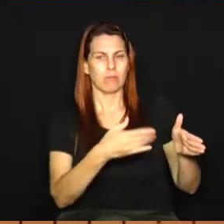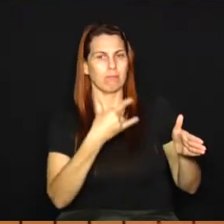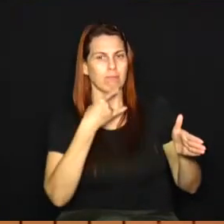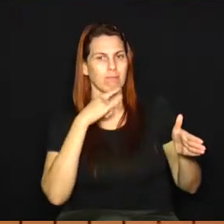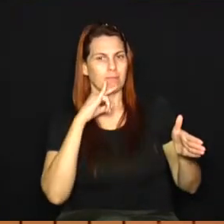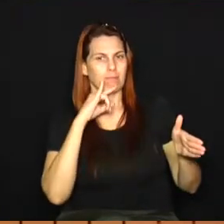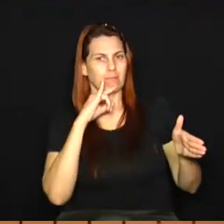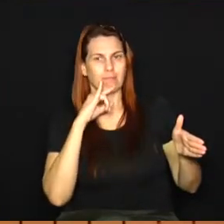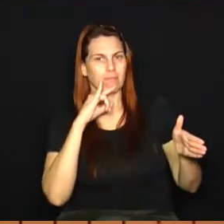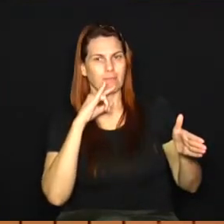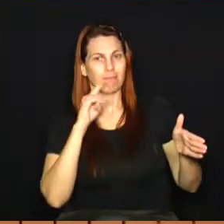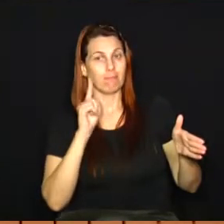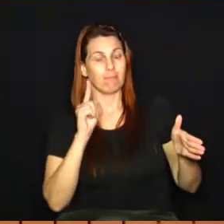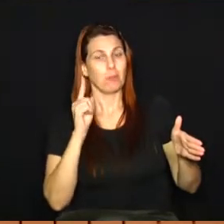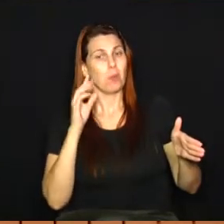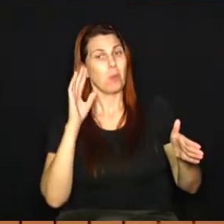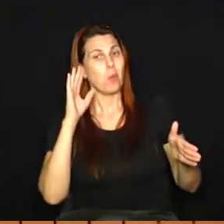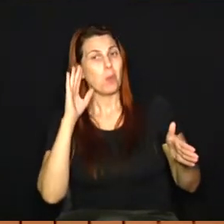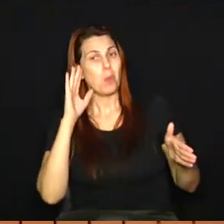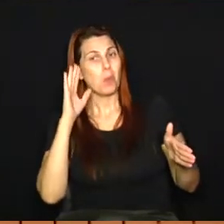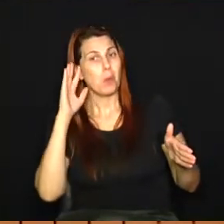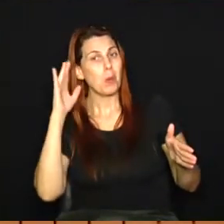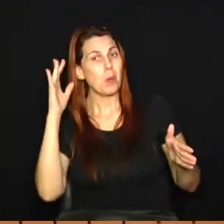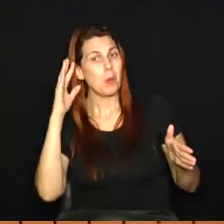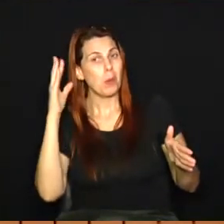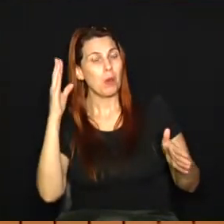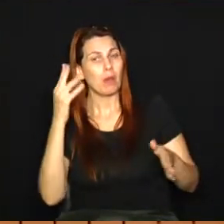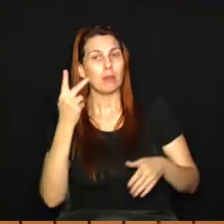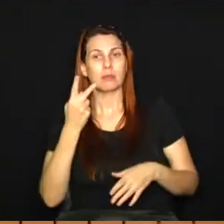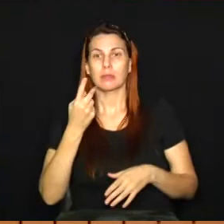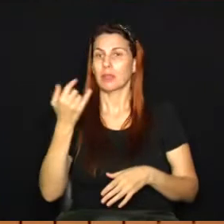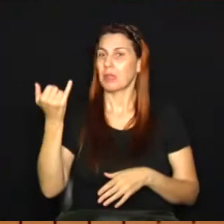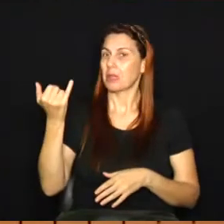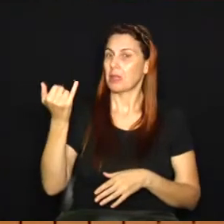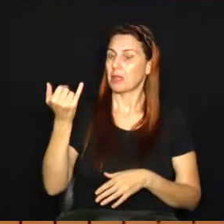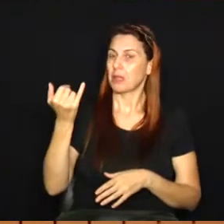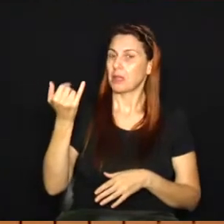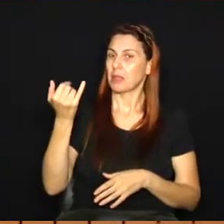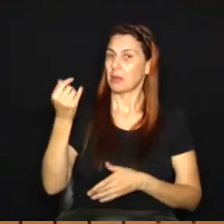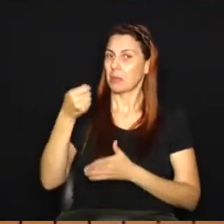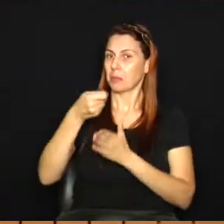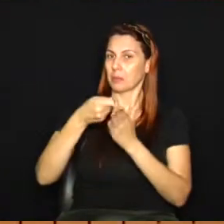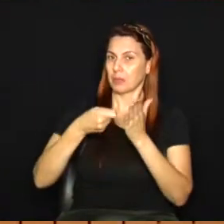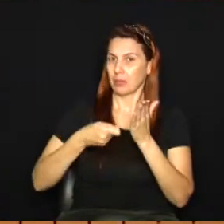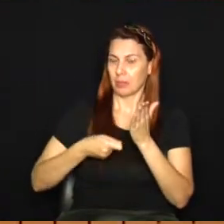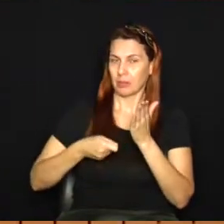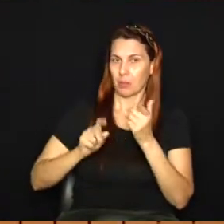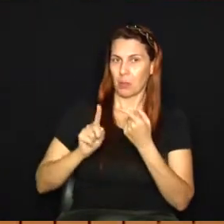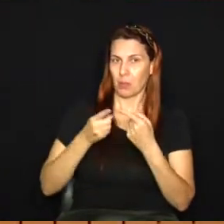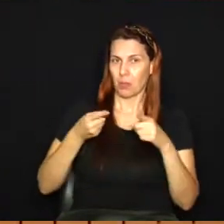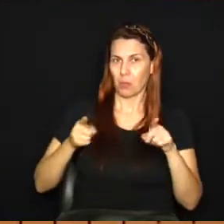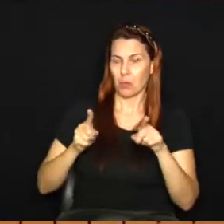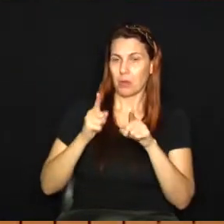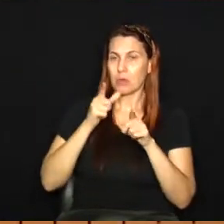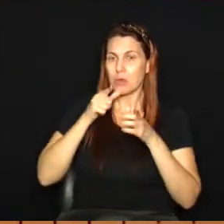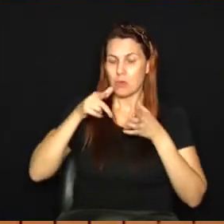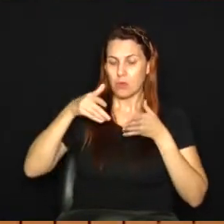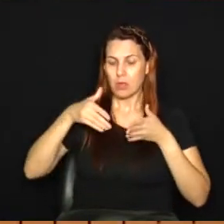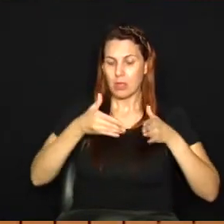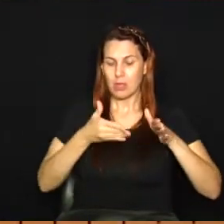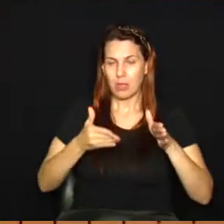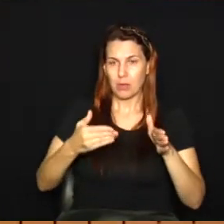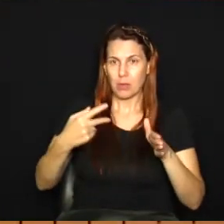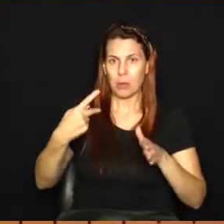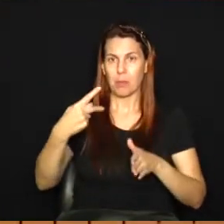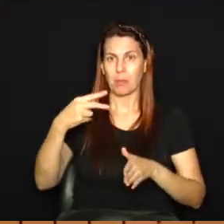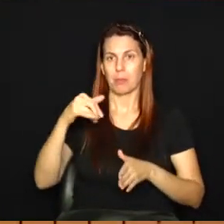Segundo ouvi dizer, foi uma música composta para um chamado Rio Piracicaba, que existe em